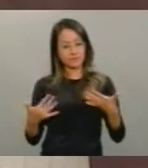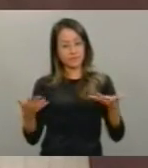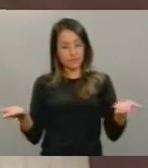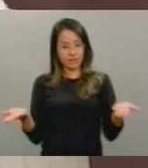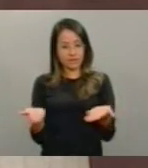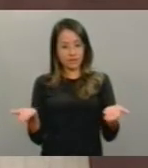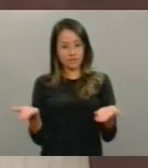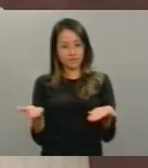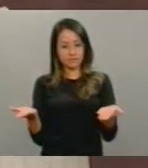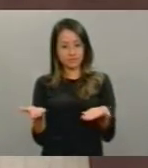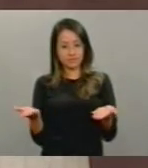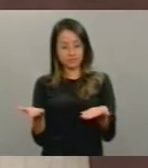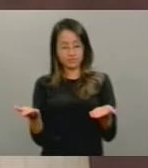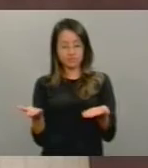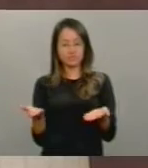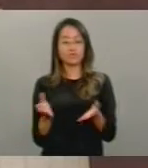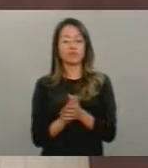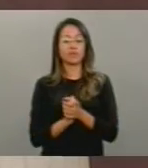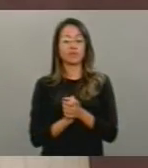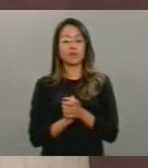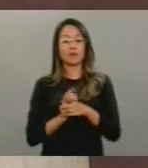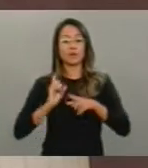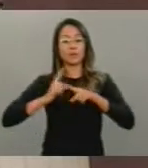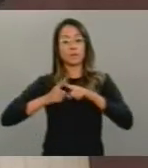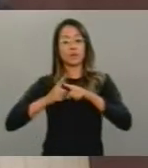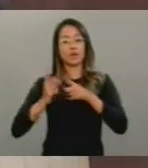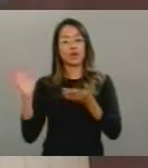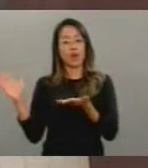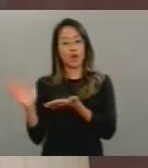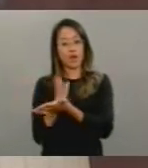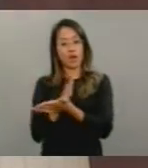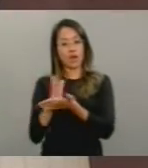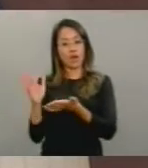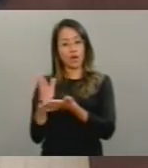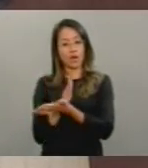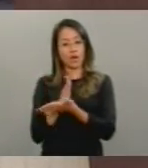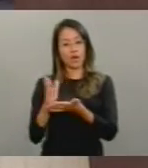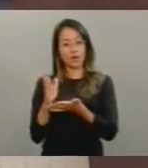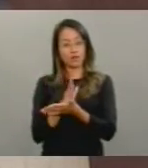com algumas vozes que querem rejeitar o feminismo.